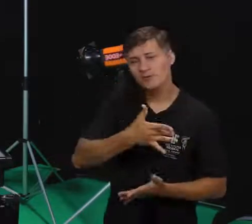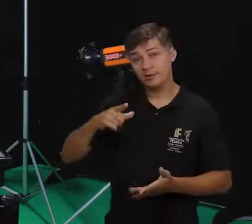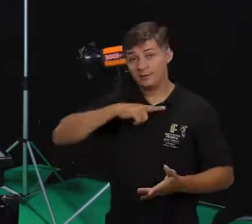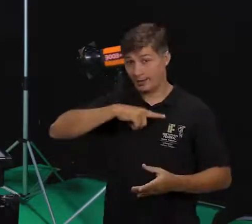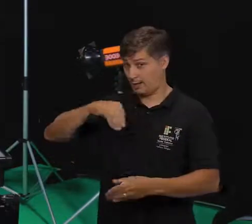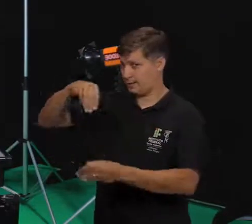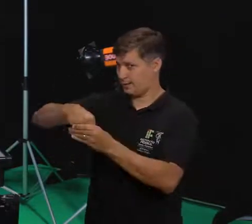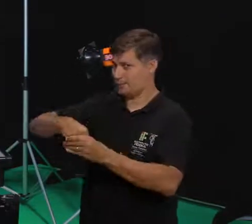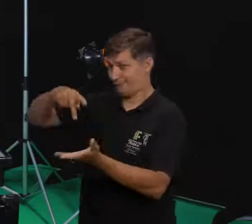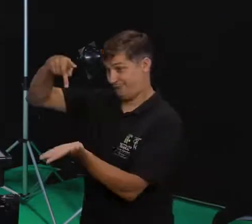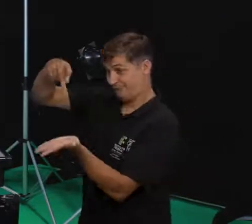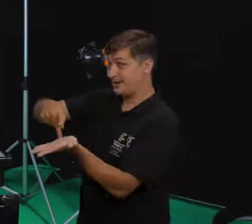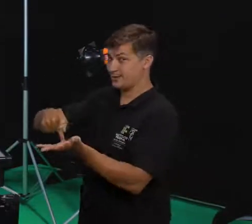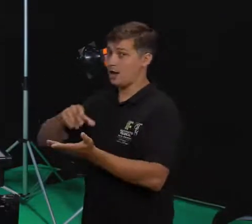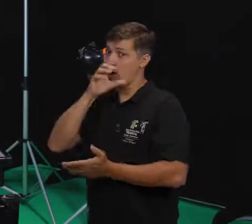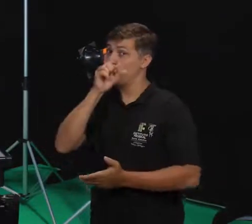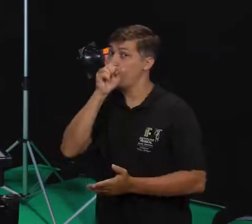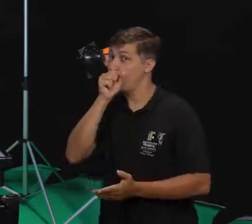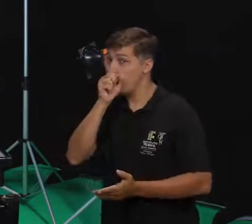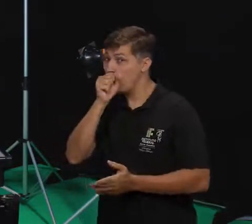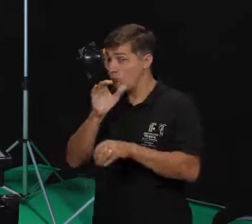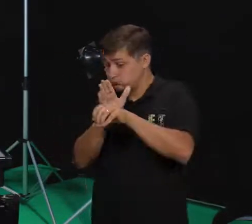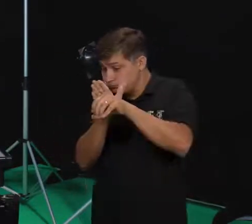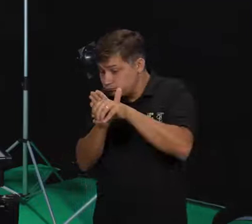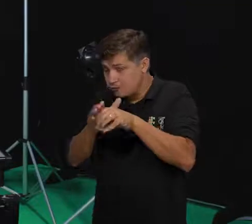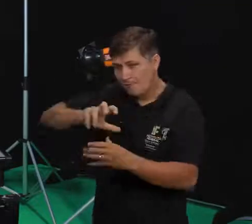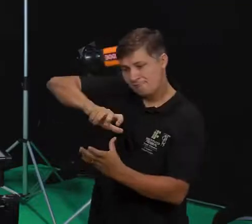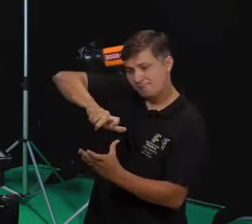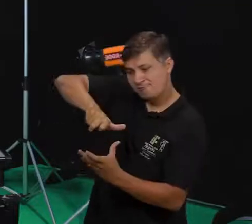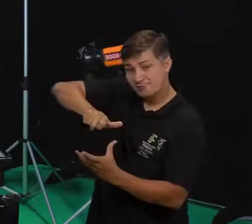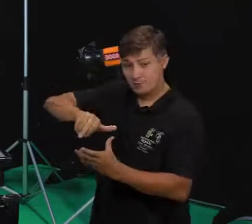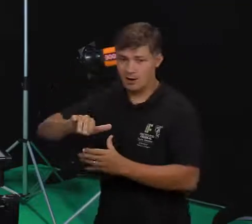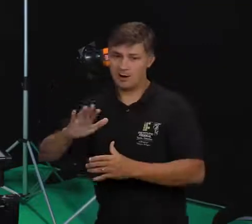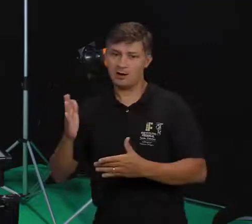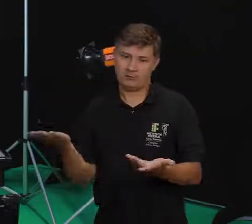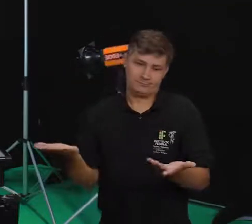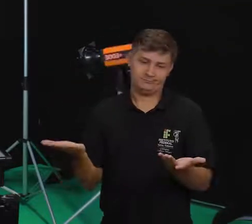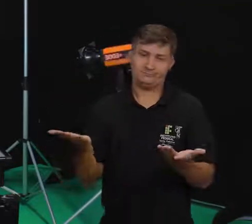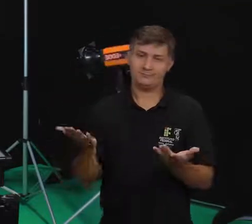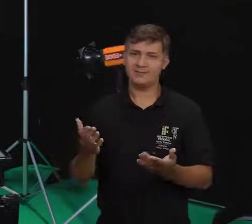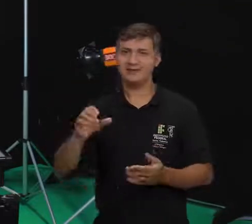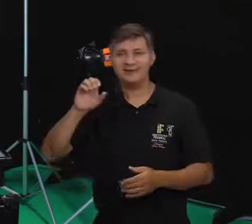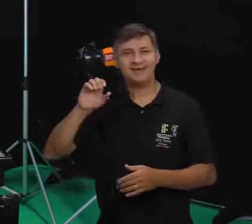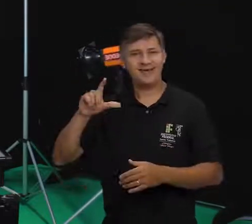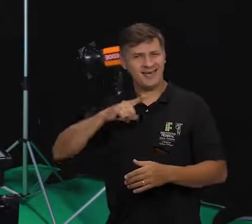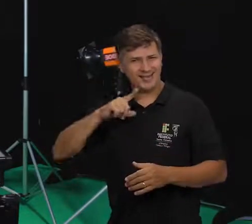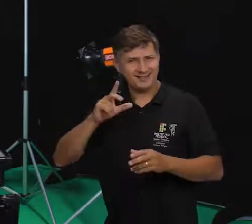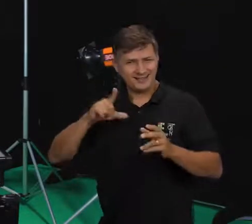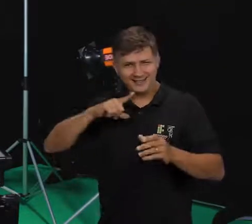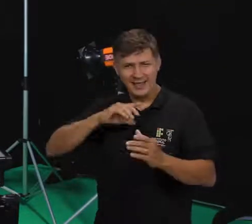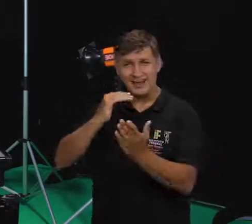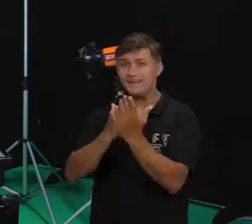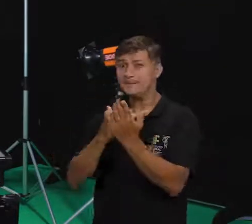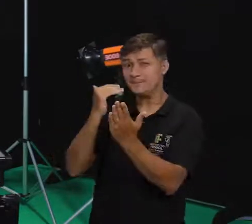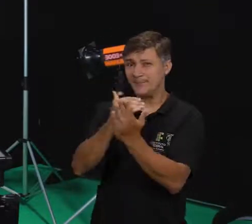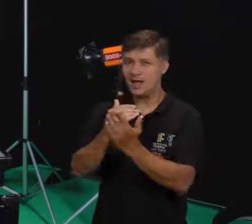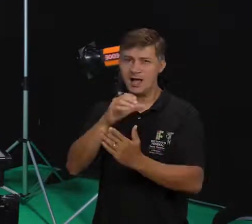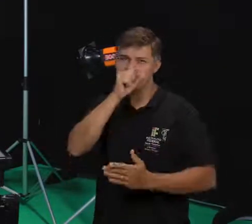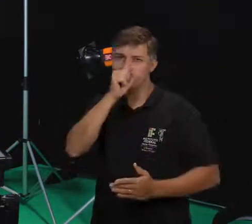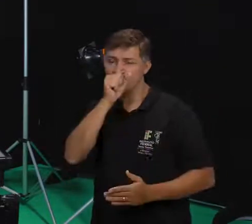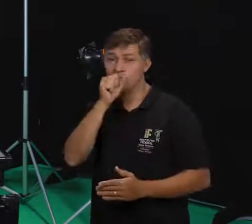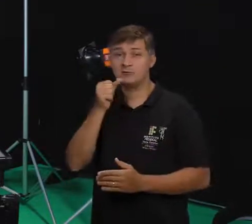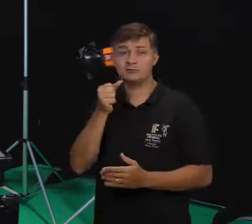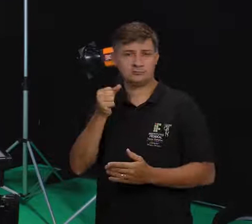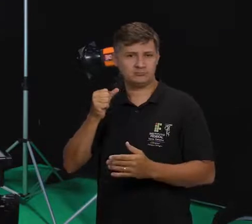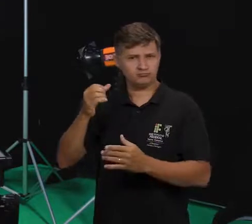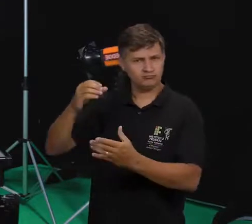tem de fato suco de laranja aqui dentro, né? Então, até aqui diz o soja mais suco de laranja, então é isso, a ideia é essa. Então vamos usar